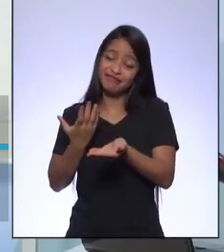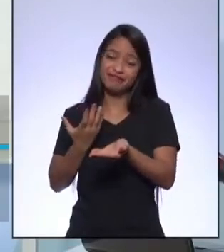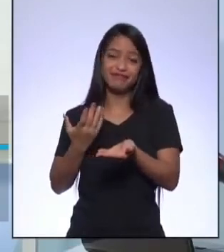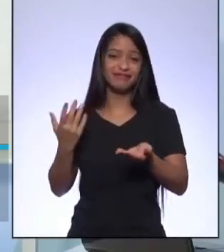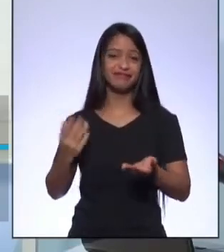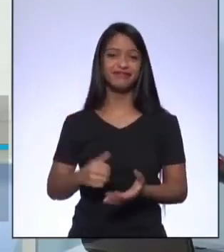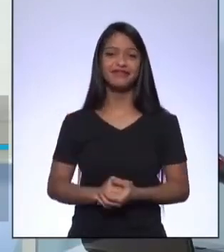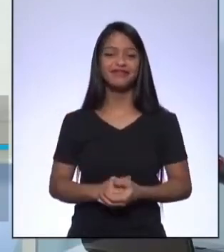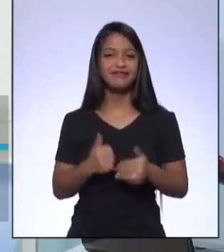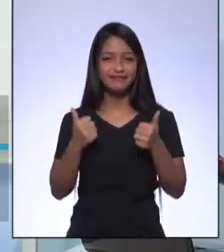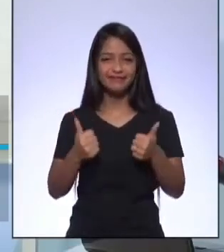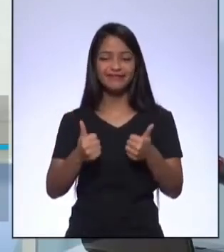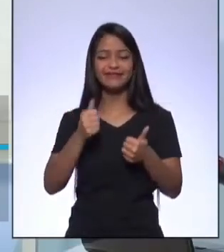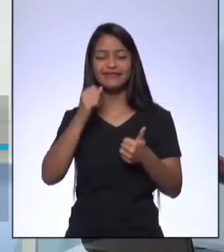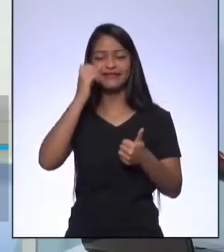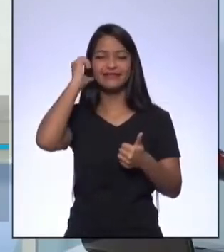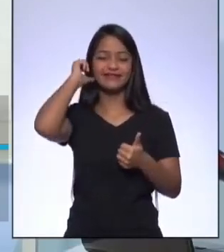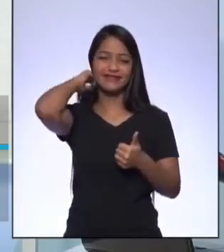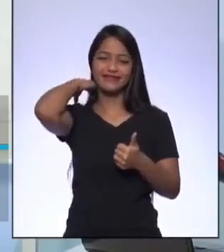bem? Então, vamos lá.